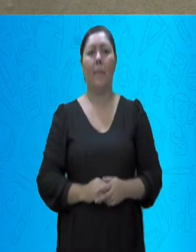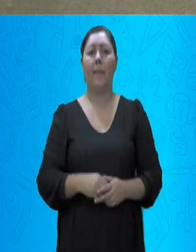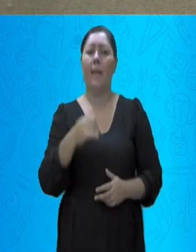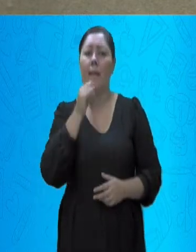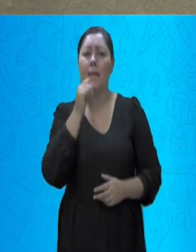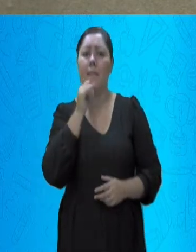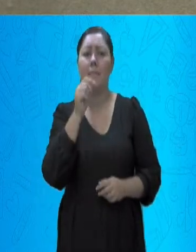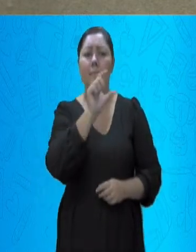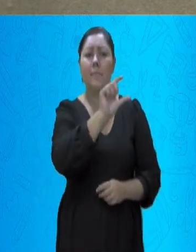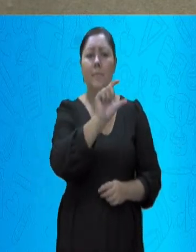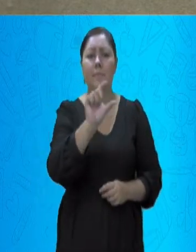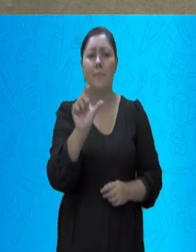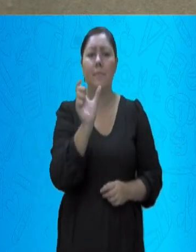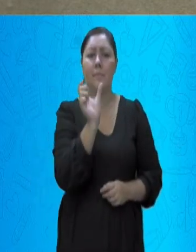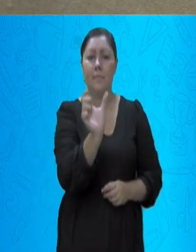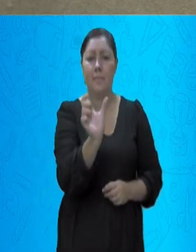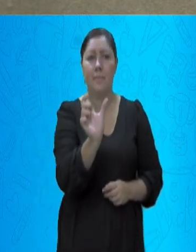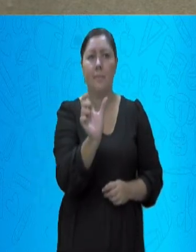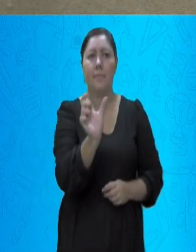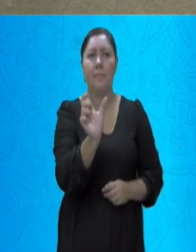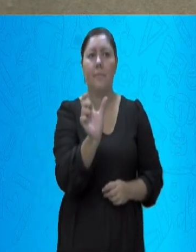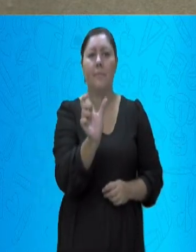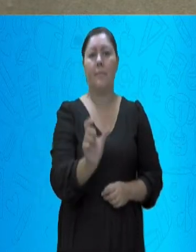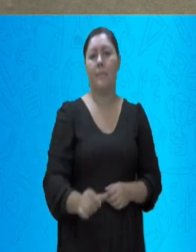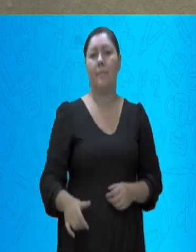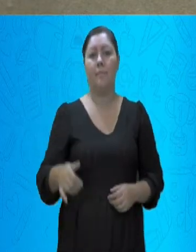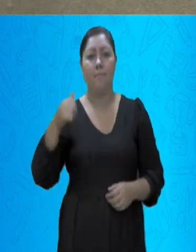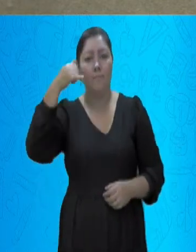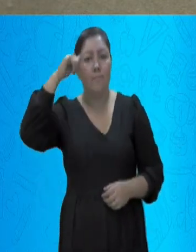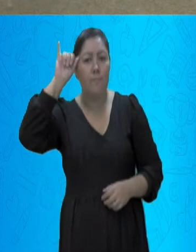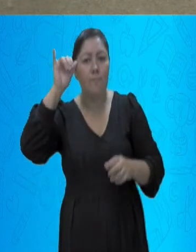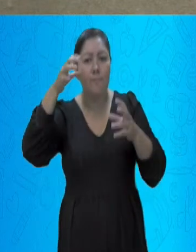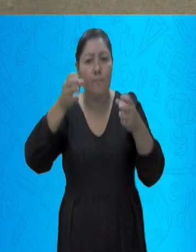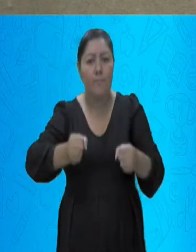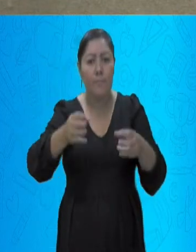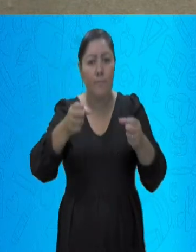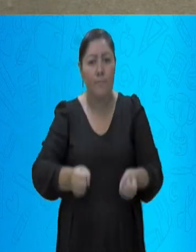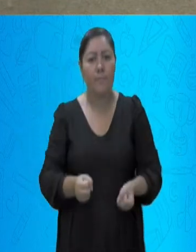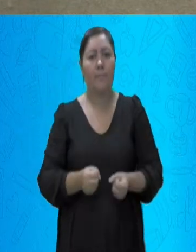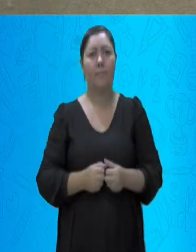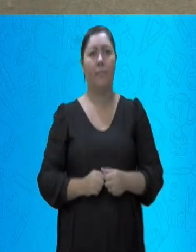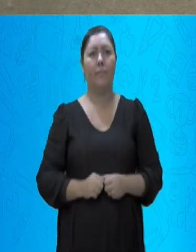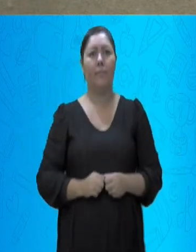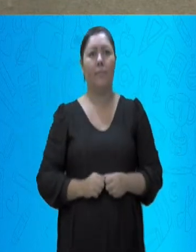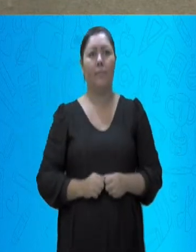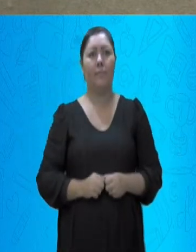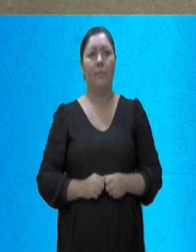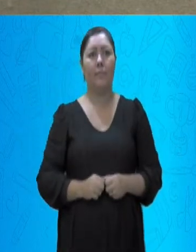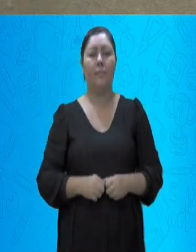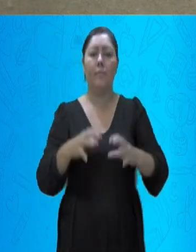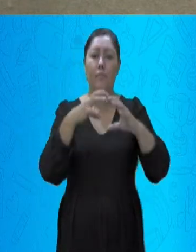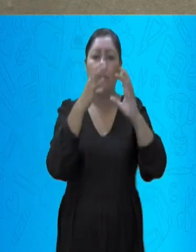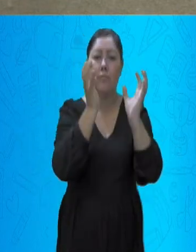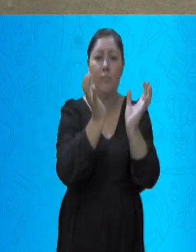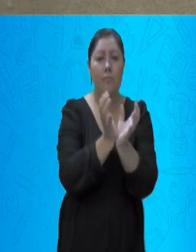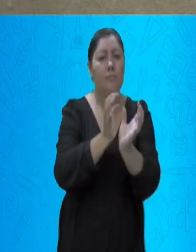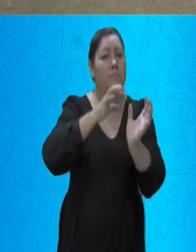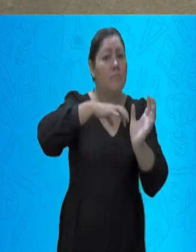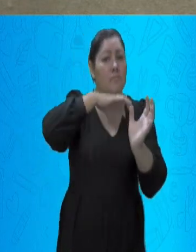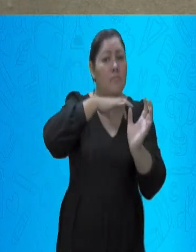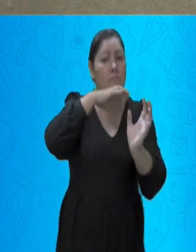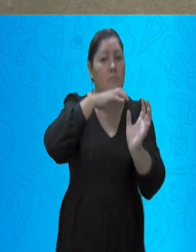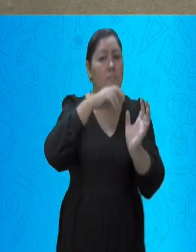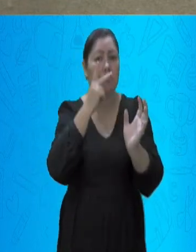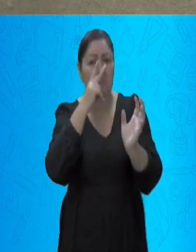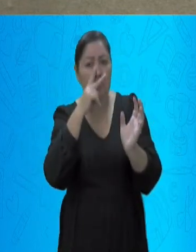vaca. Eu nomeei um grupo de animais e identifiquei que esse grupo com essas características tem o